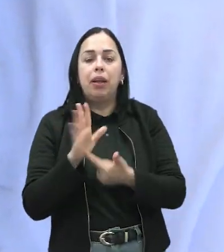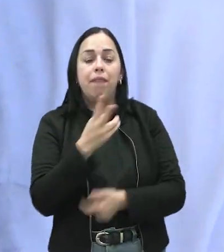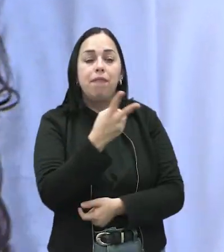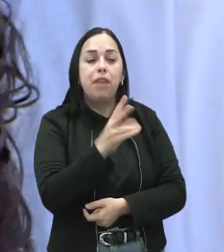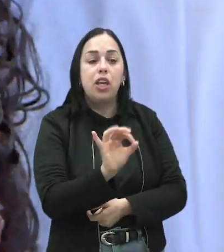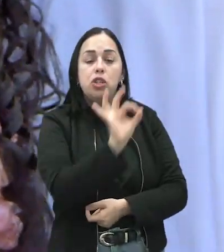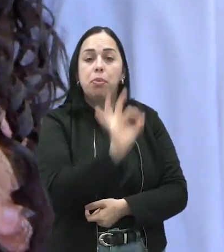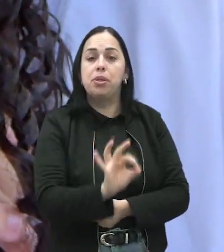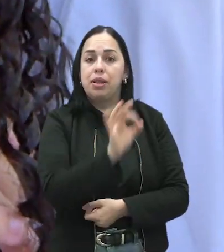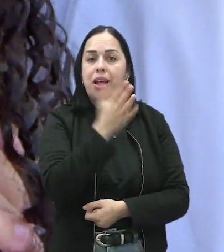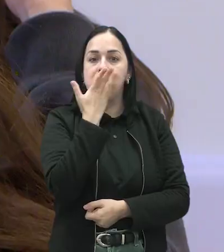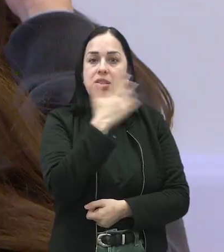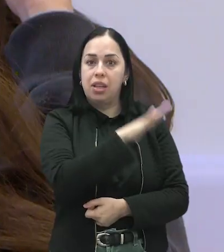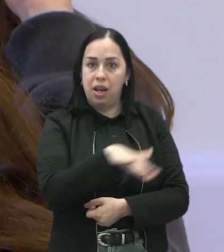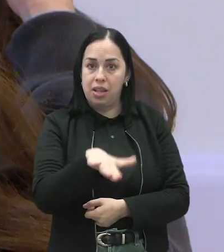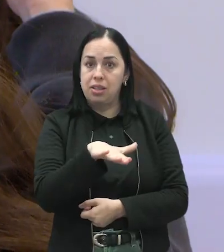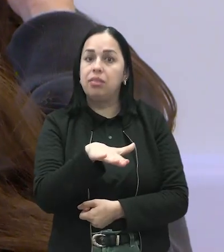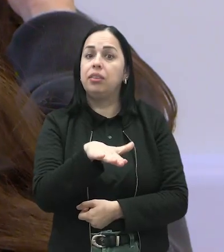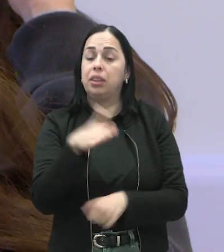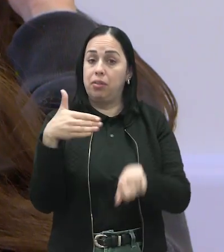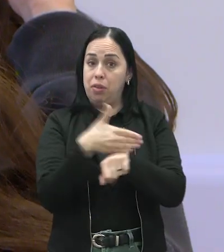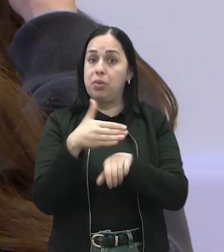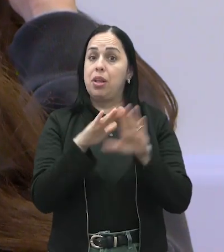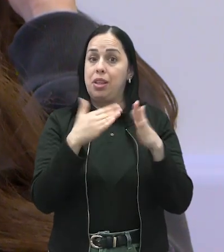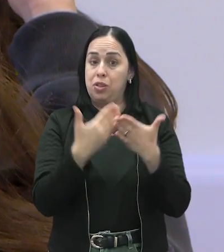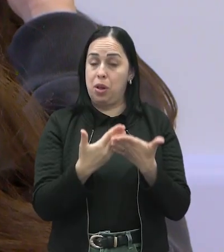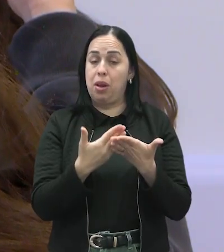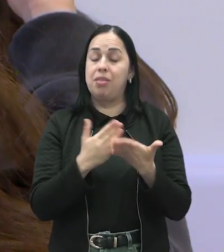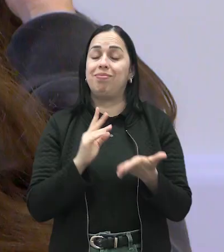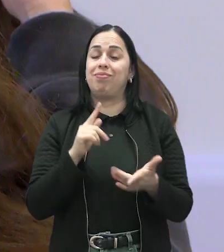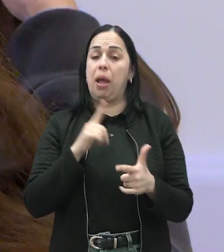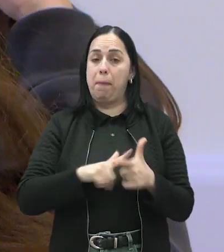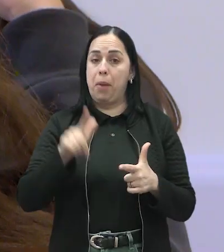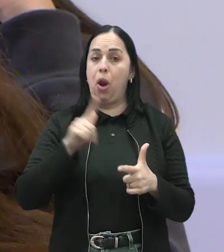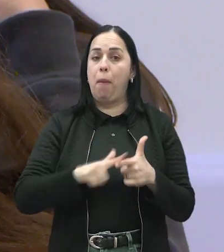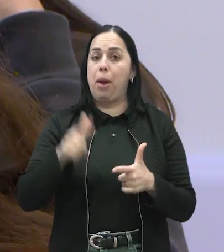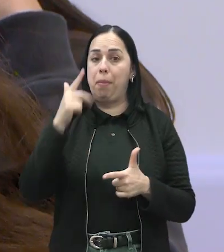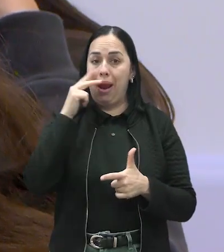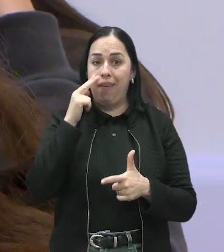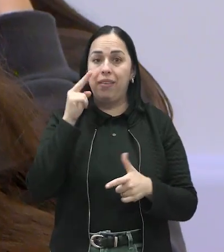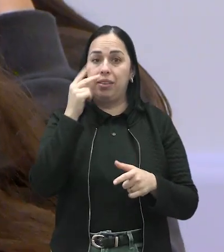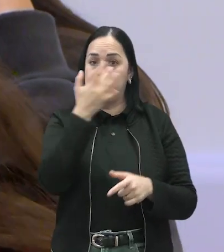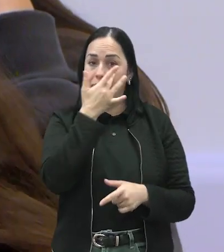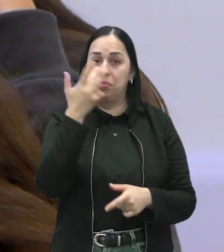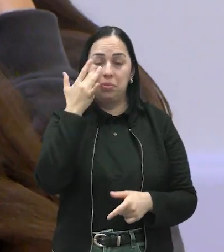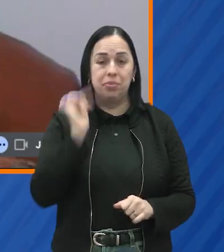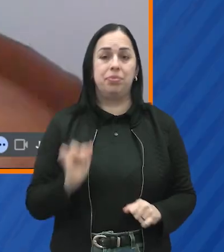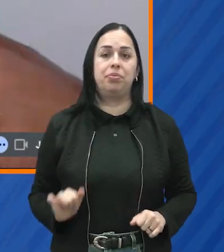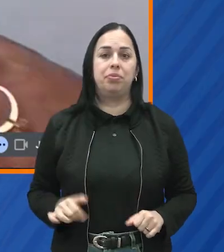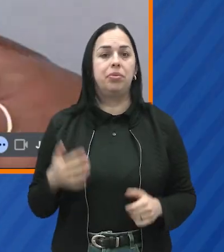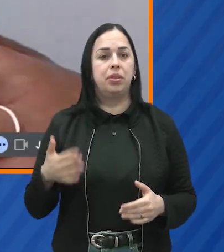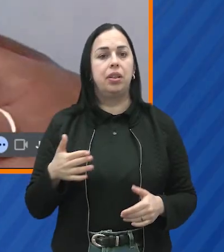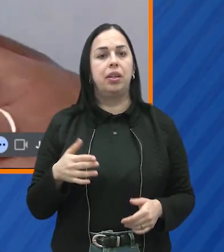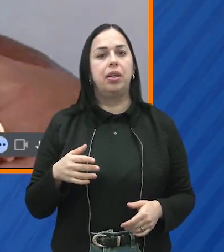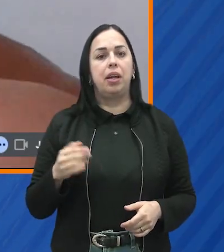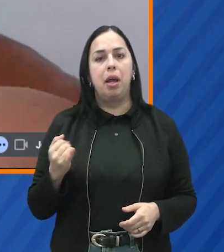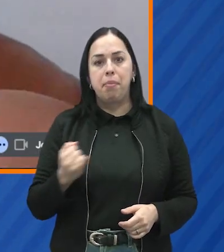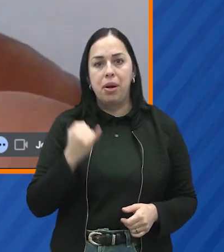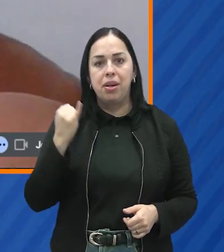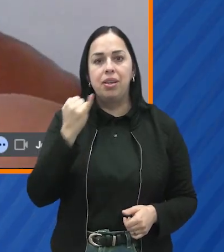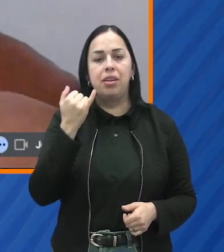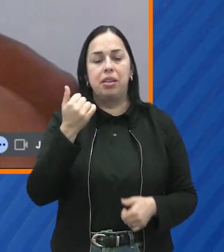cerca de 20% das crianças em idade escolar apresentam problemas de visão. A importância